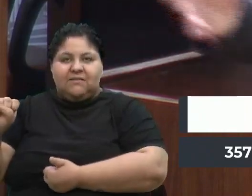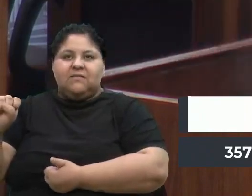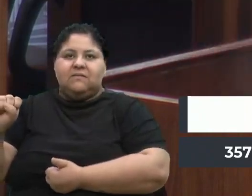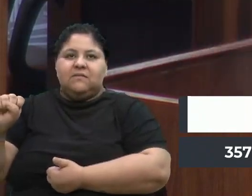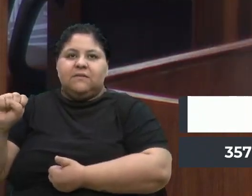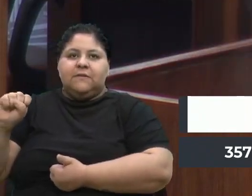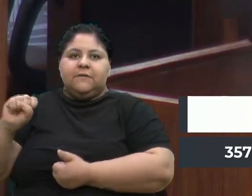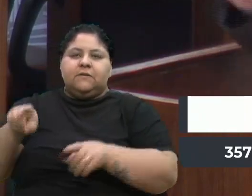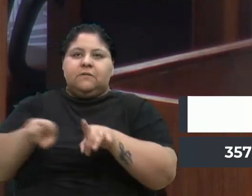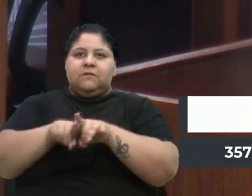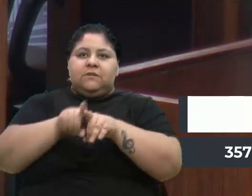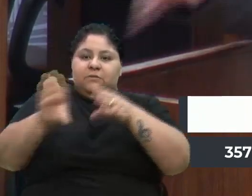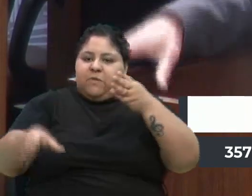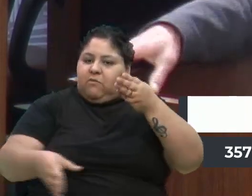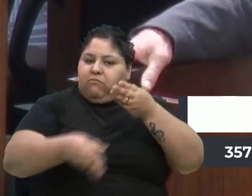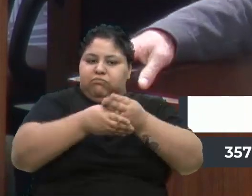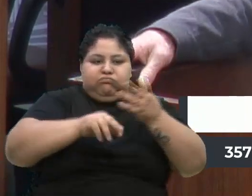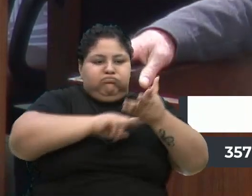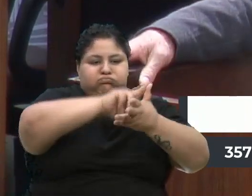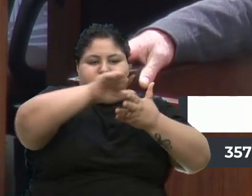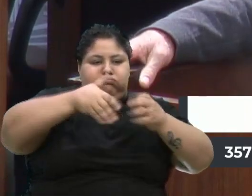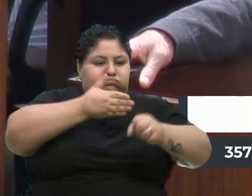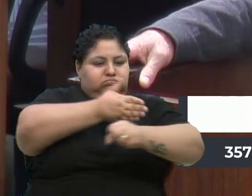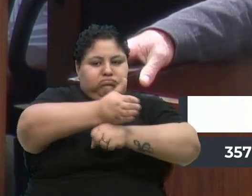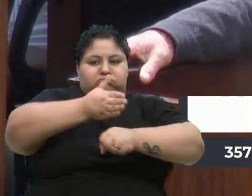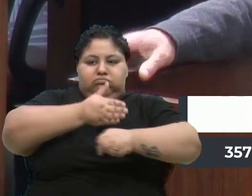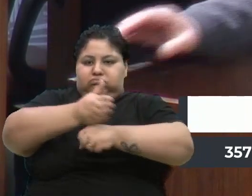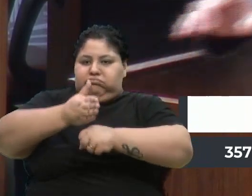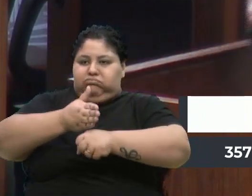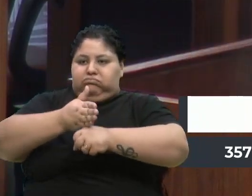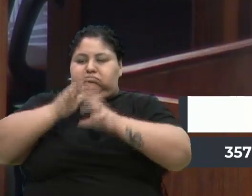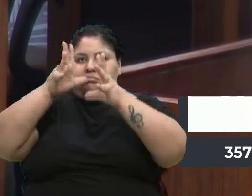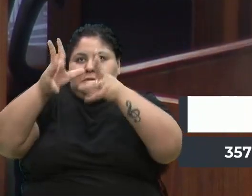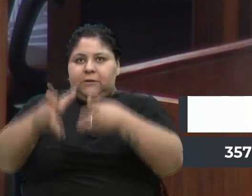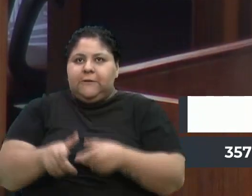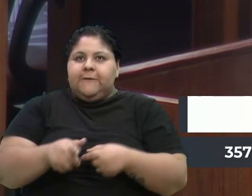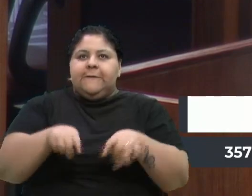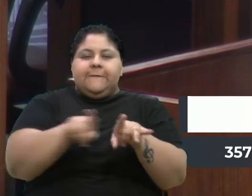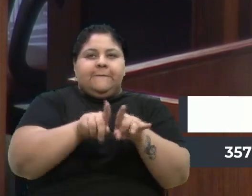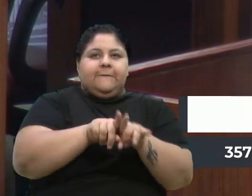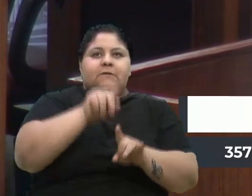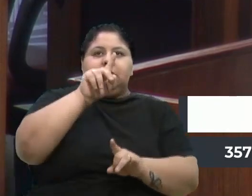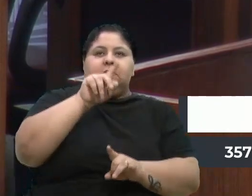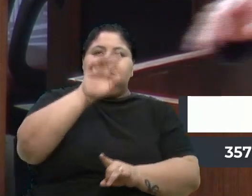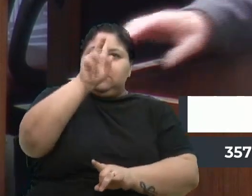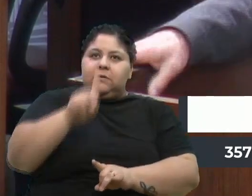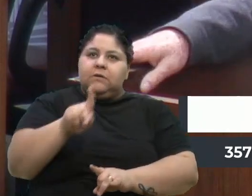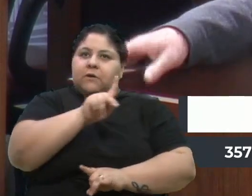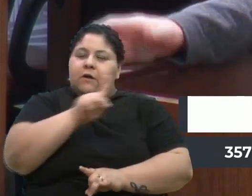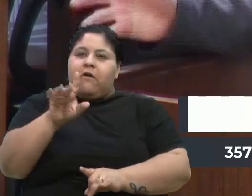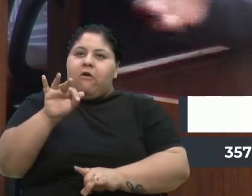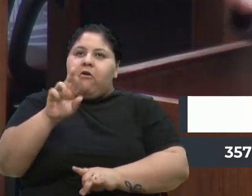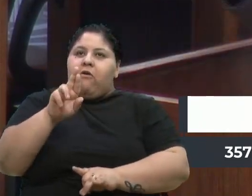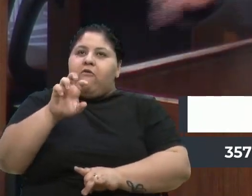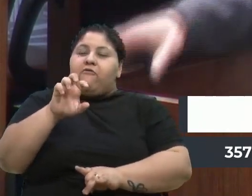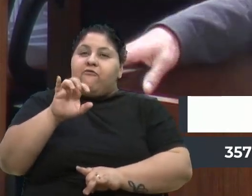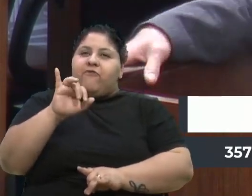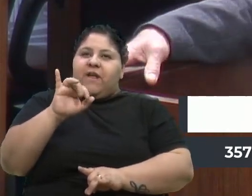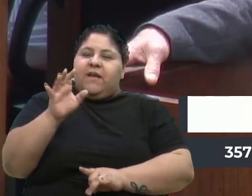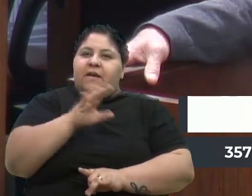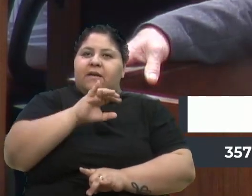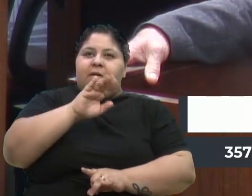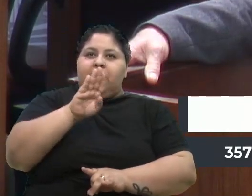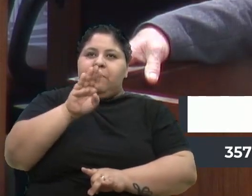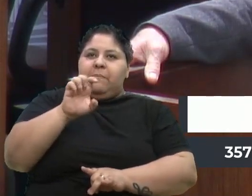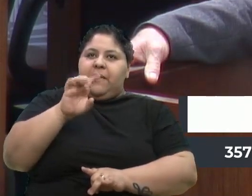com emendas, enfim, com a participação de todos, e o padre e o Frei Jaime Bétega liderando